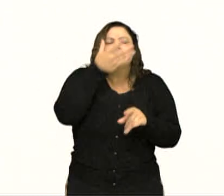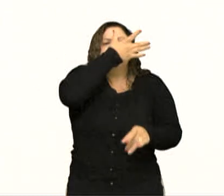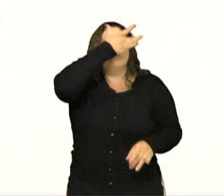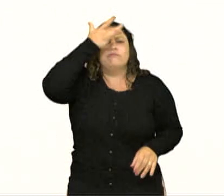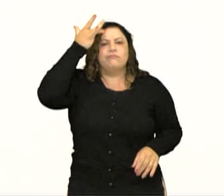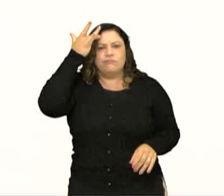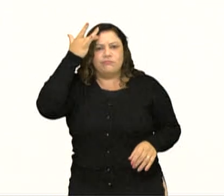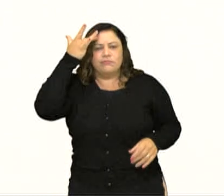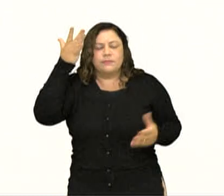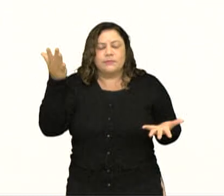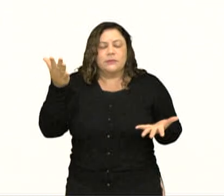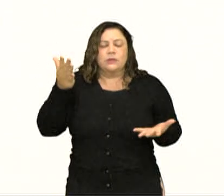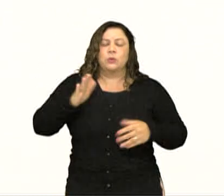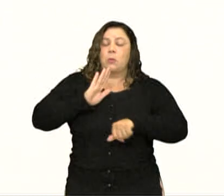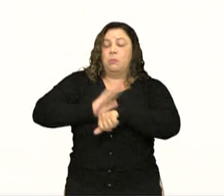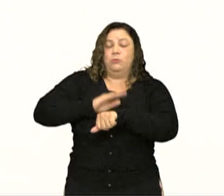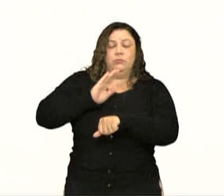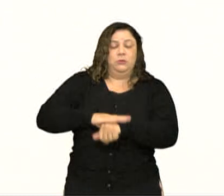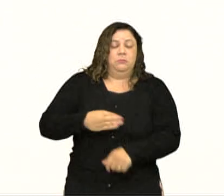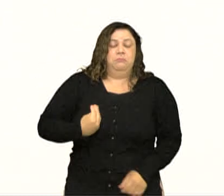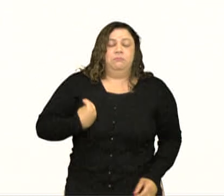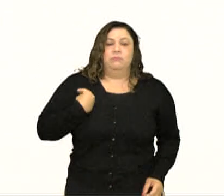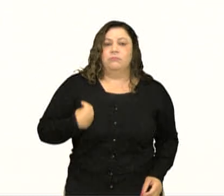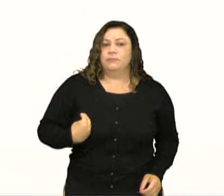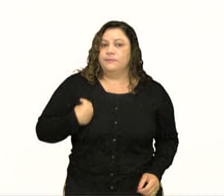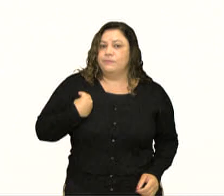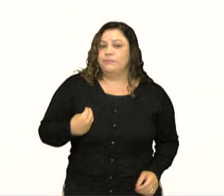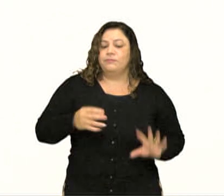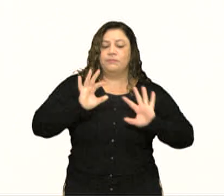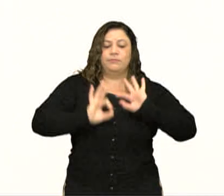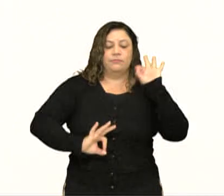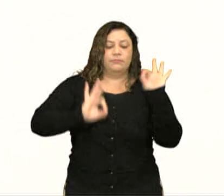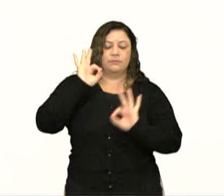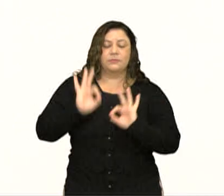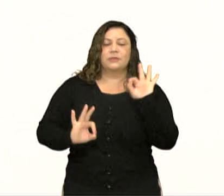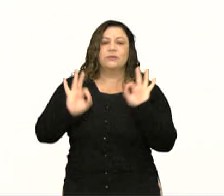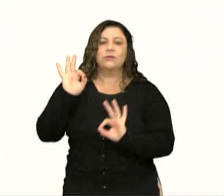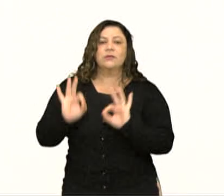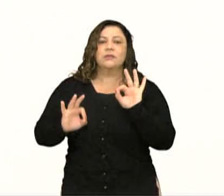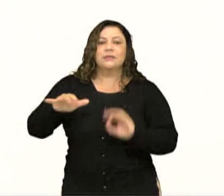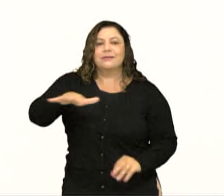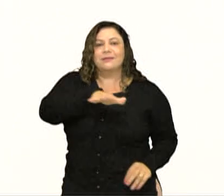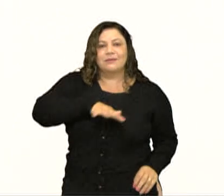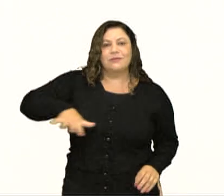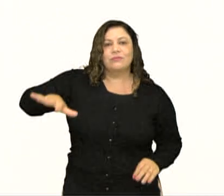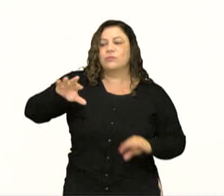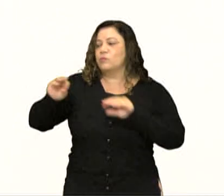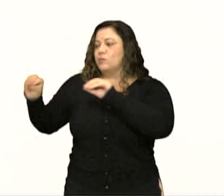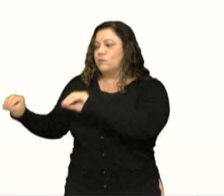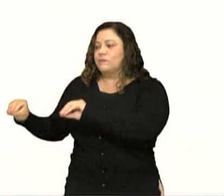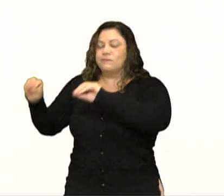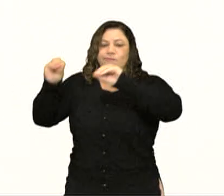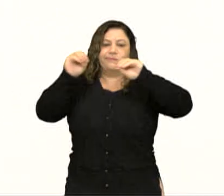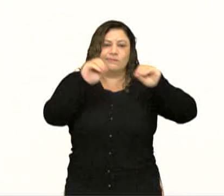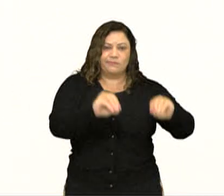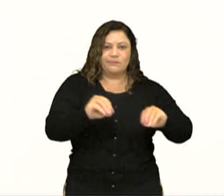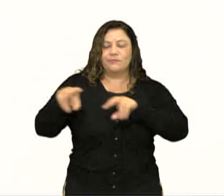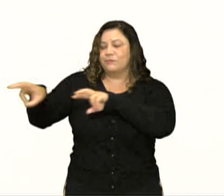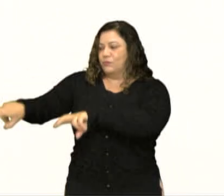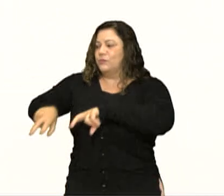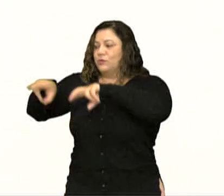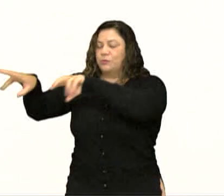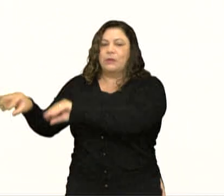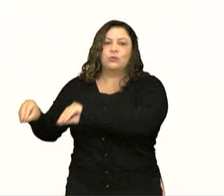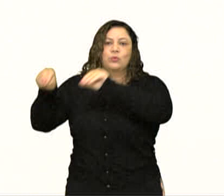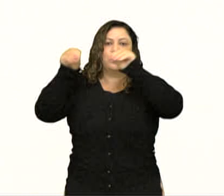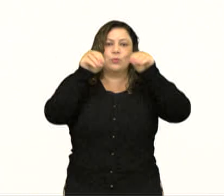em determinado momento da história de organização do território brasileiro, migram do espaço rural para o espaço